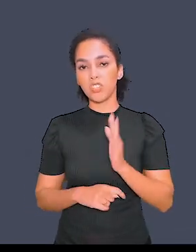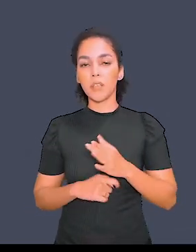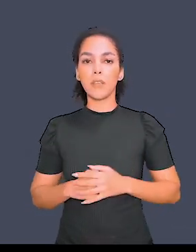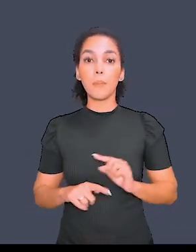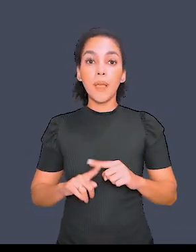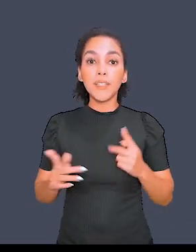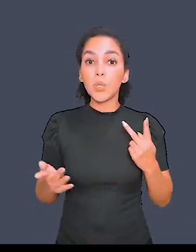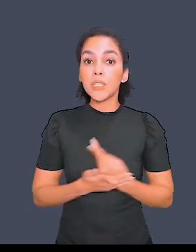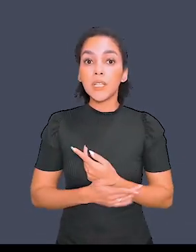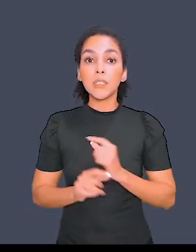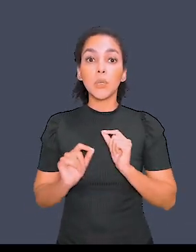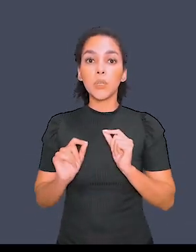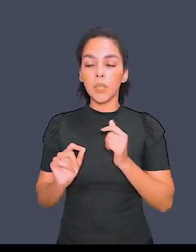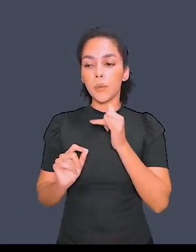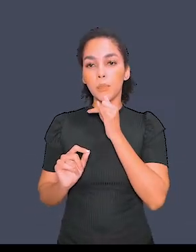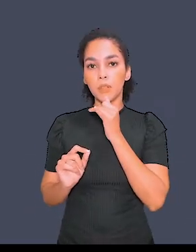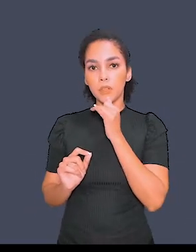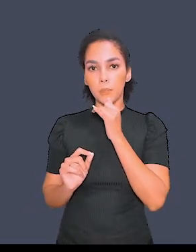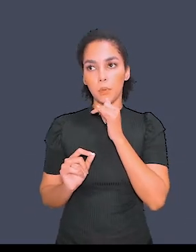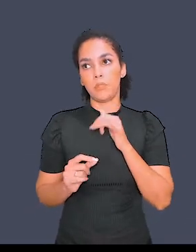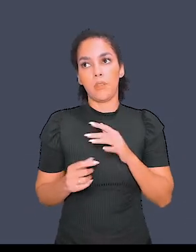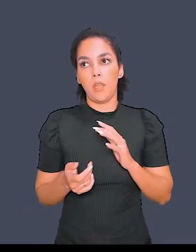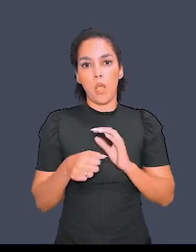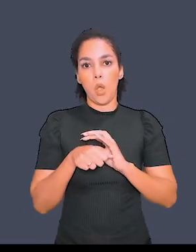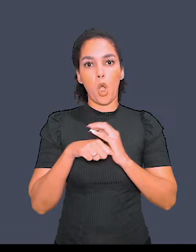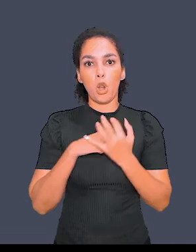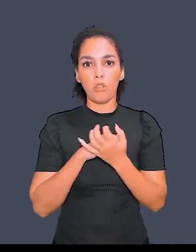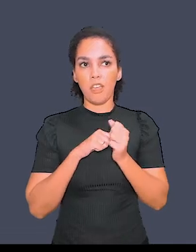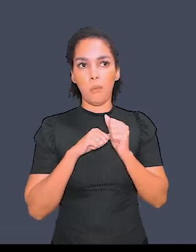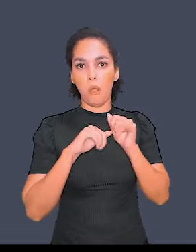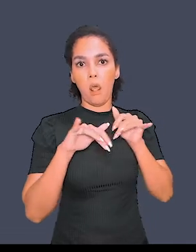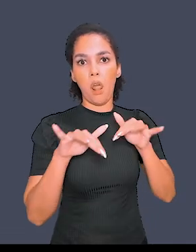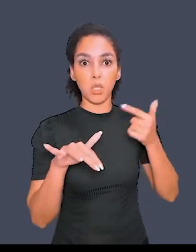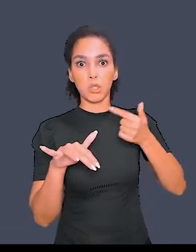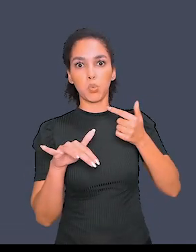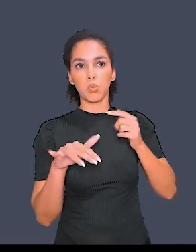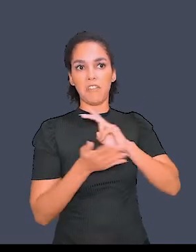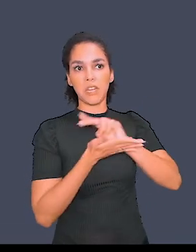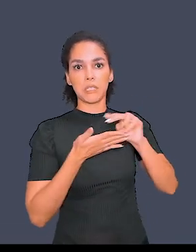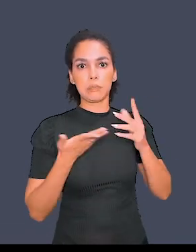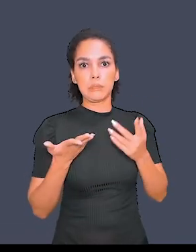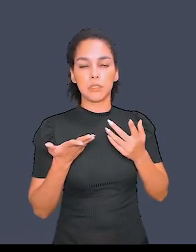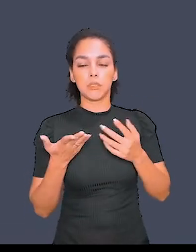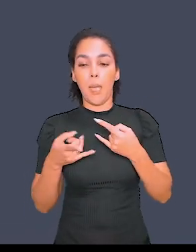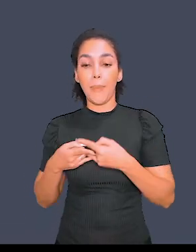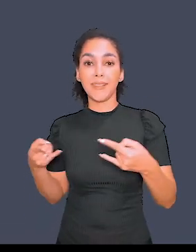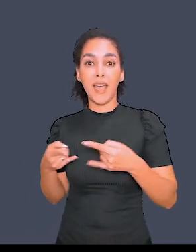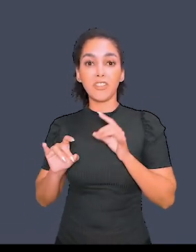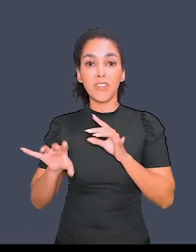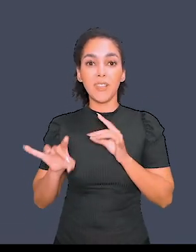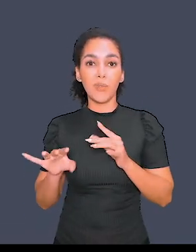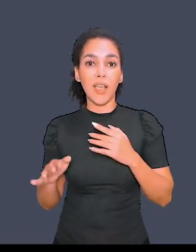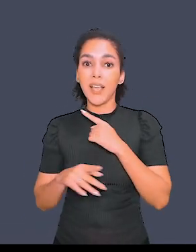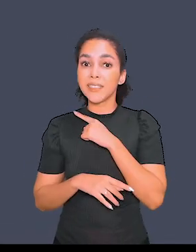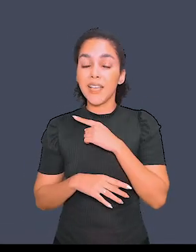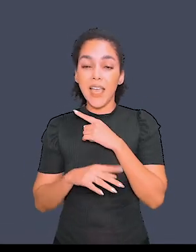pode acontecer, pessoal. Supondo que venha uma segunda variante, sei lá, alguma coisa do gênero aconteça. E essas passagens que você vendeu sejam canceladas.